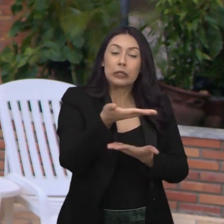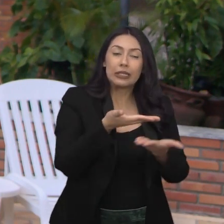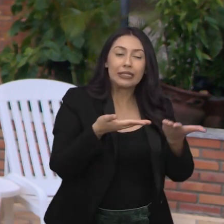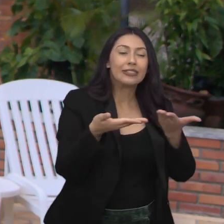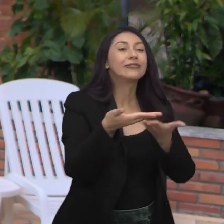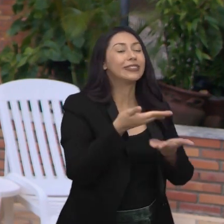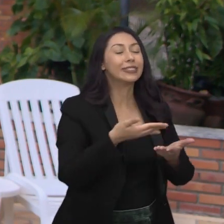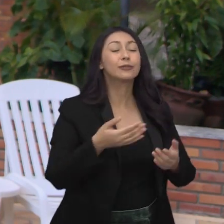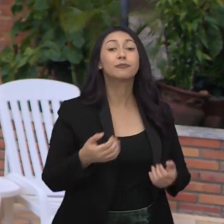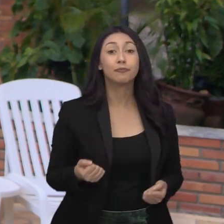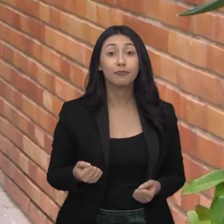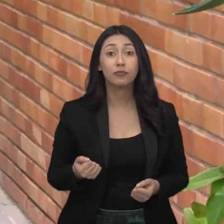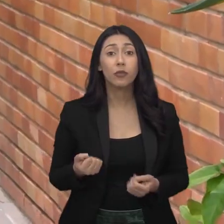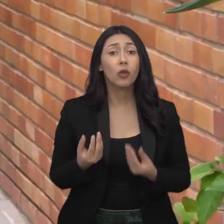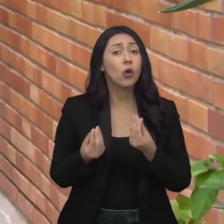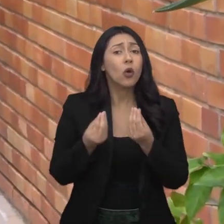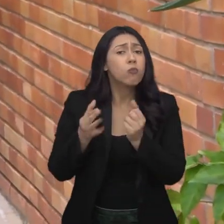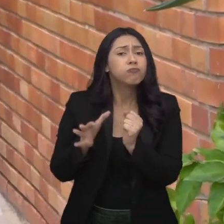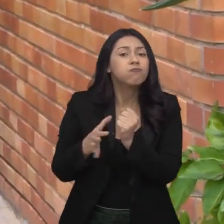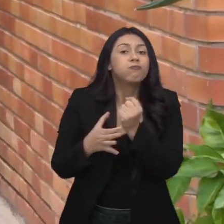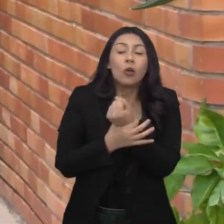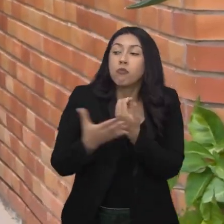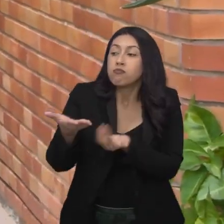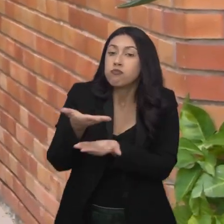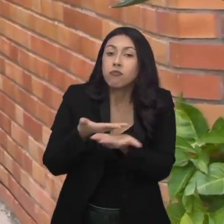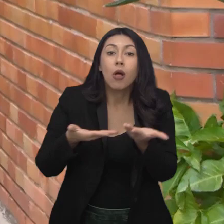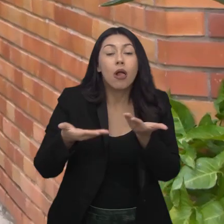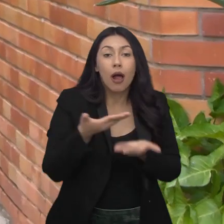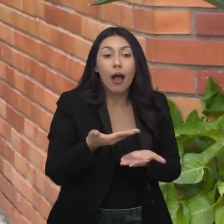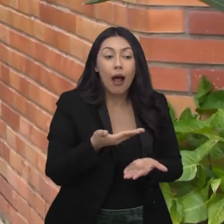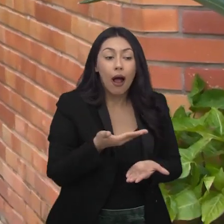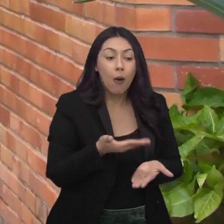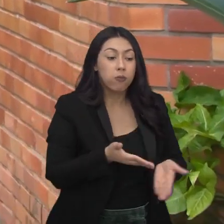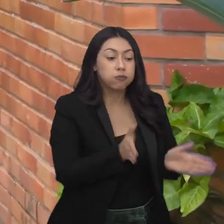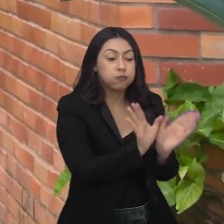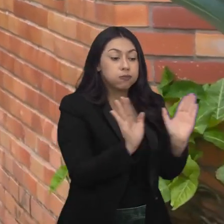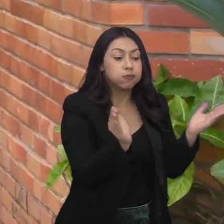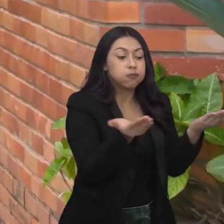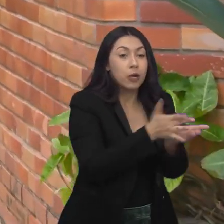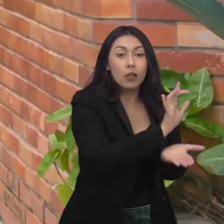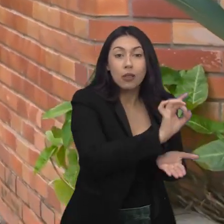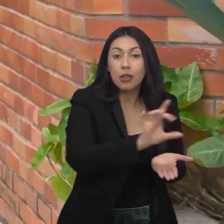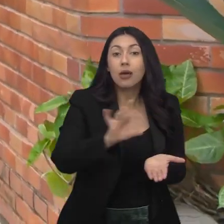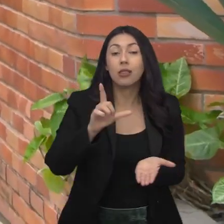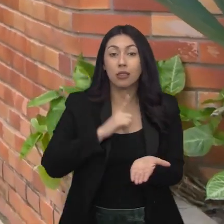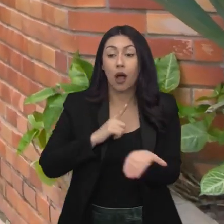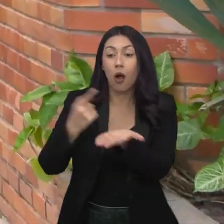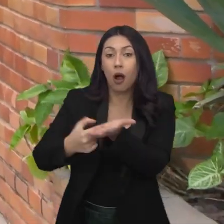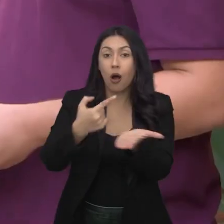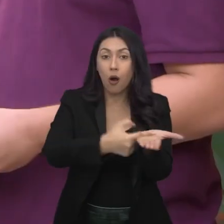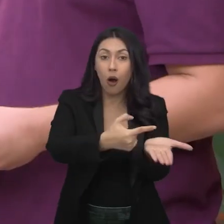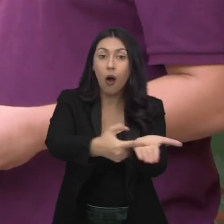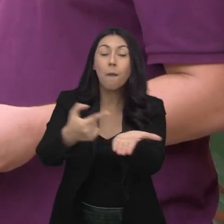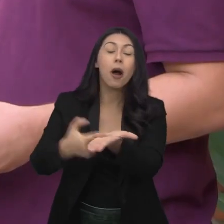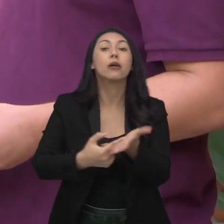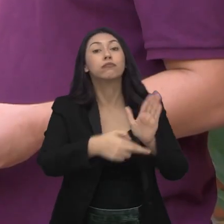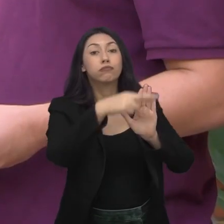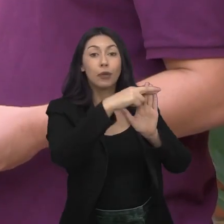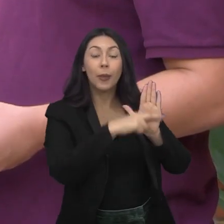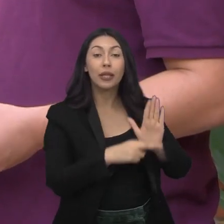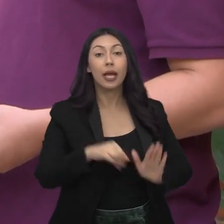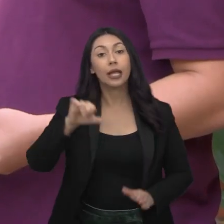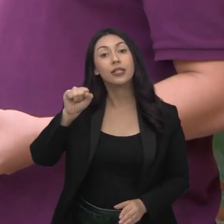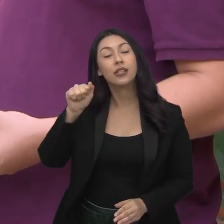da convivência, né? Para garantir a boa vizinhança, cada condomínio tem uma convenção de regras. A Isabel